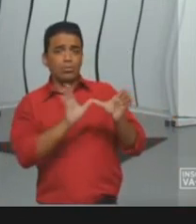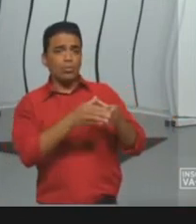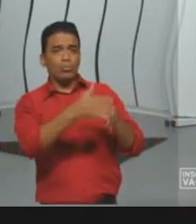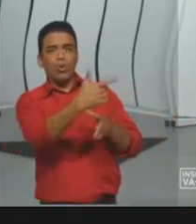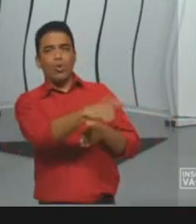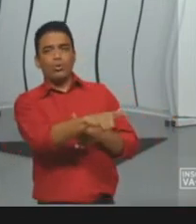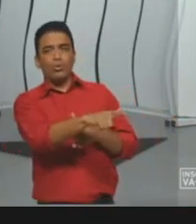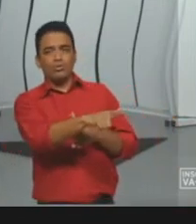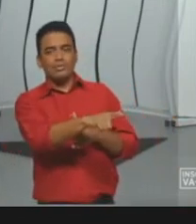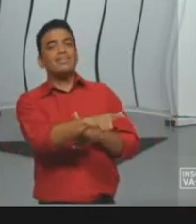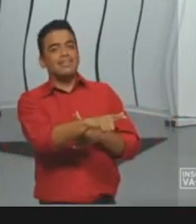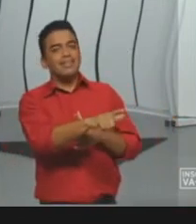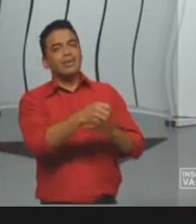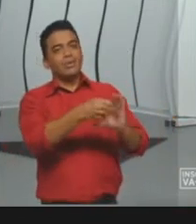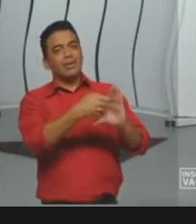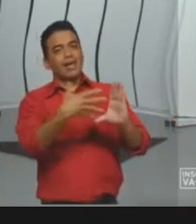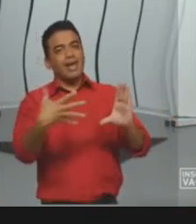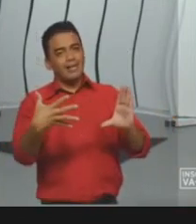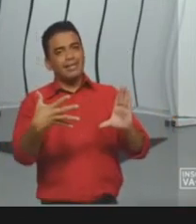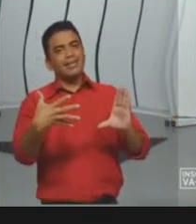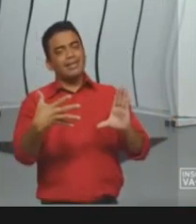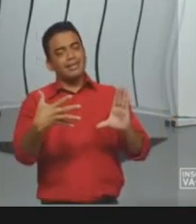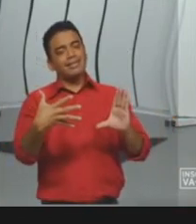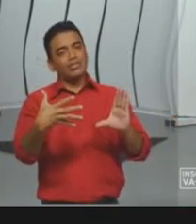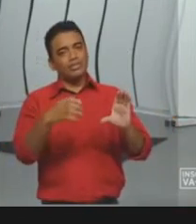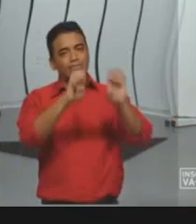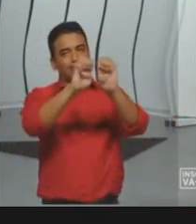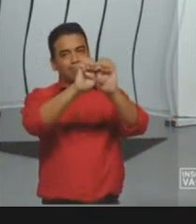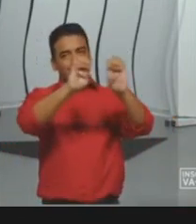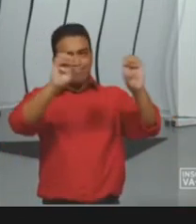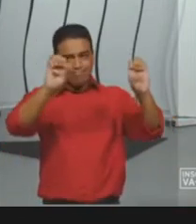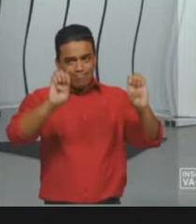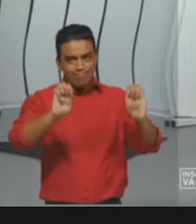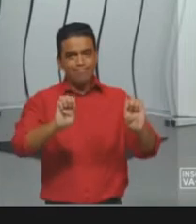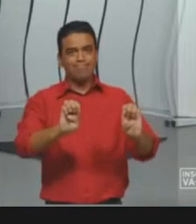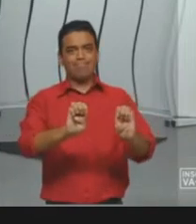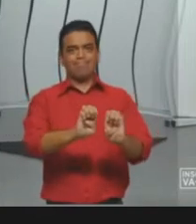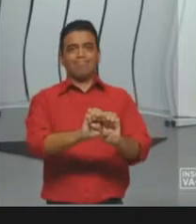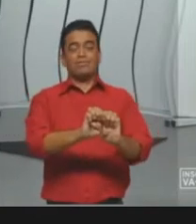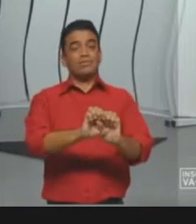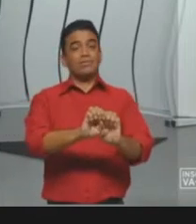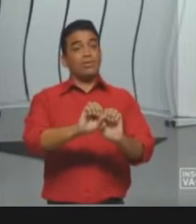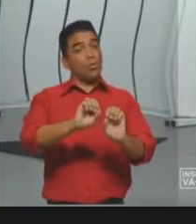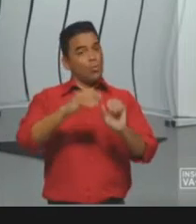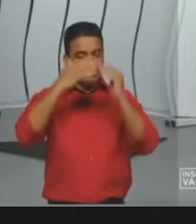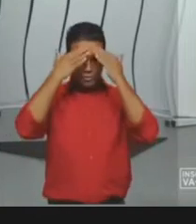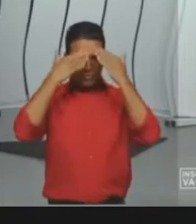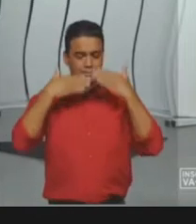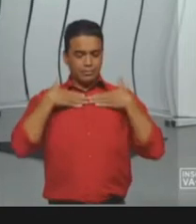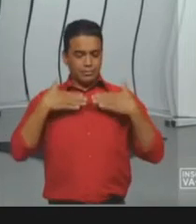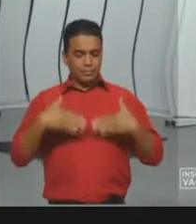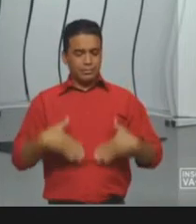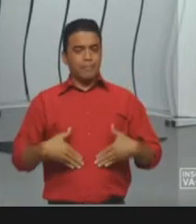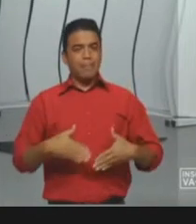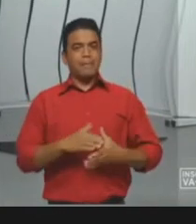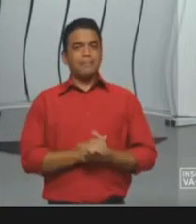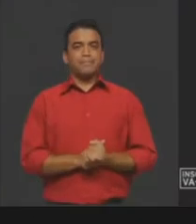isso seriam características estruturais ou anatômicas.